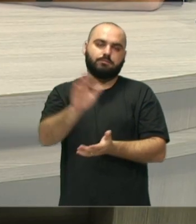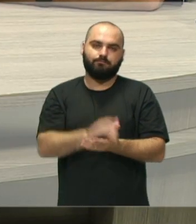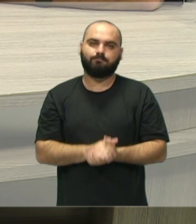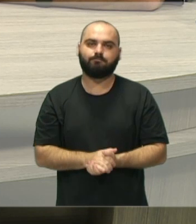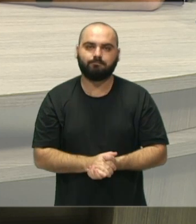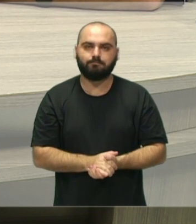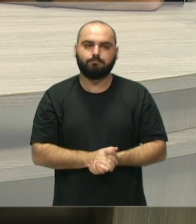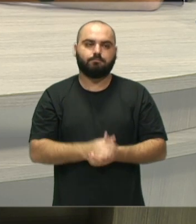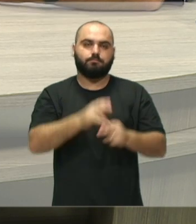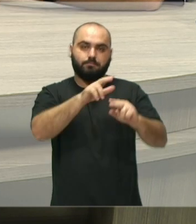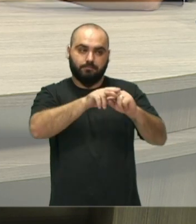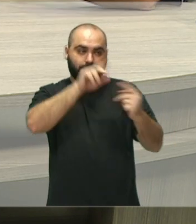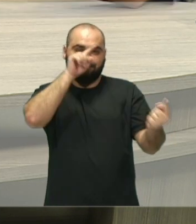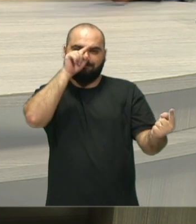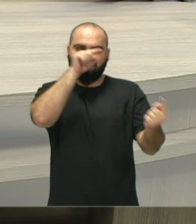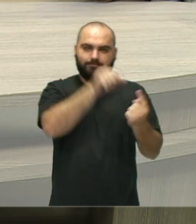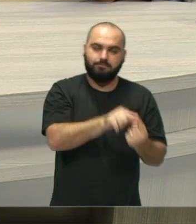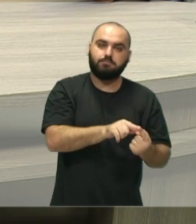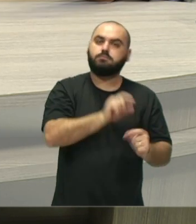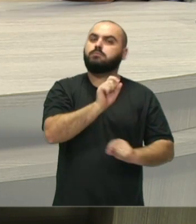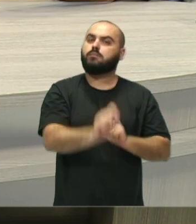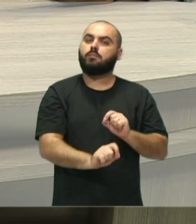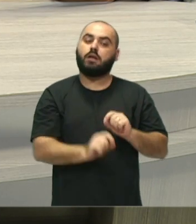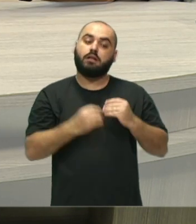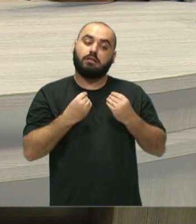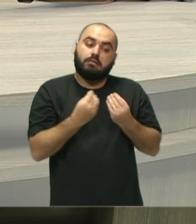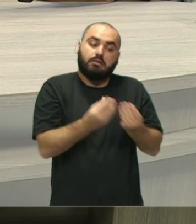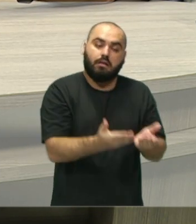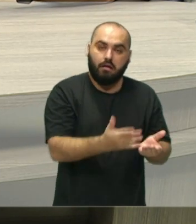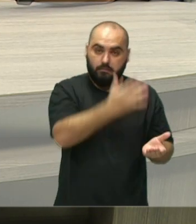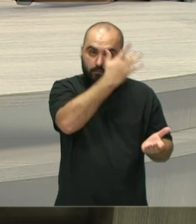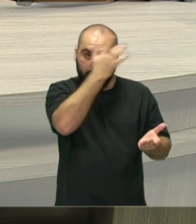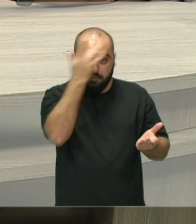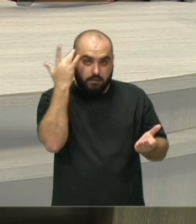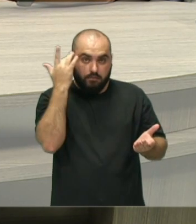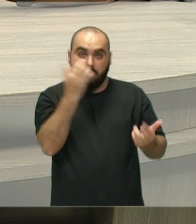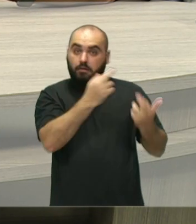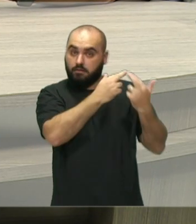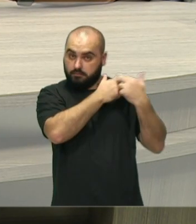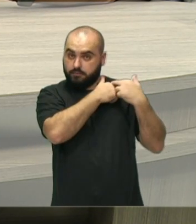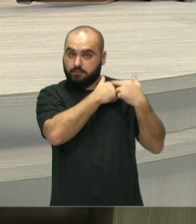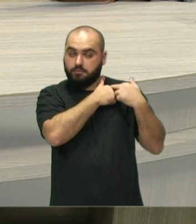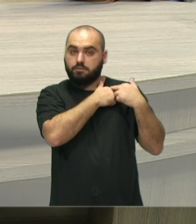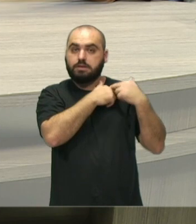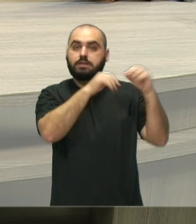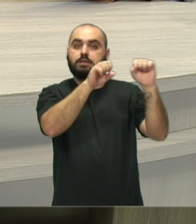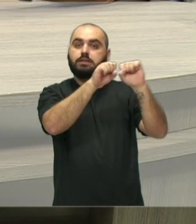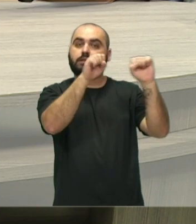esse projeto é entregar ao usuário do transporte coletivo